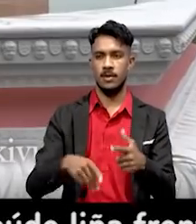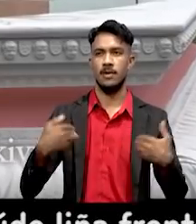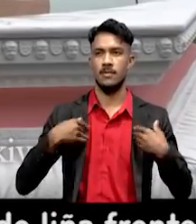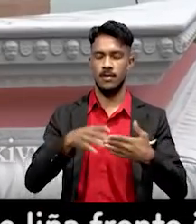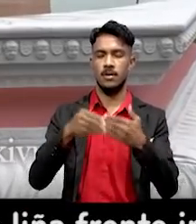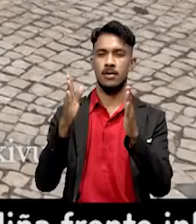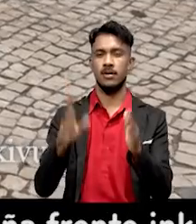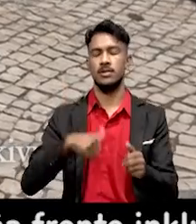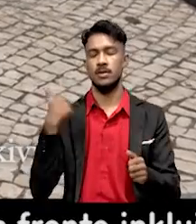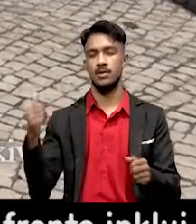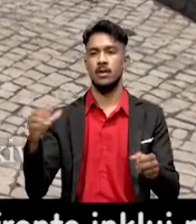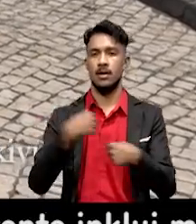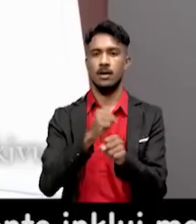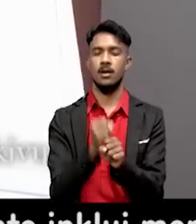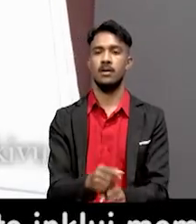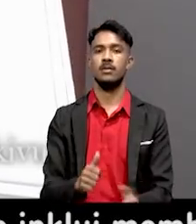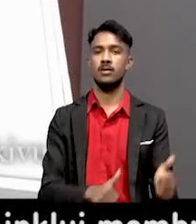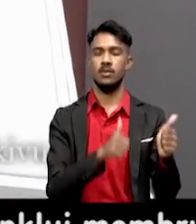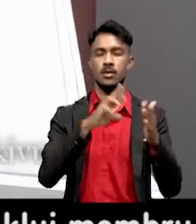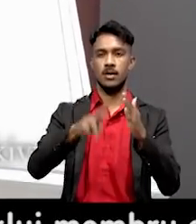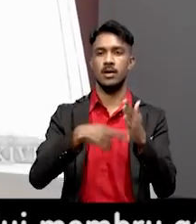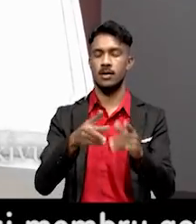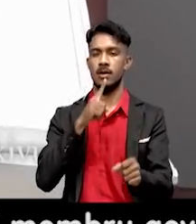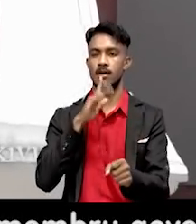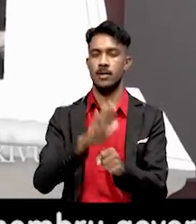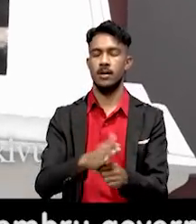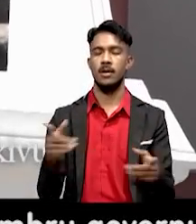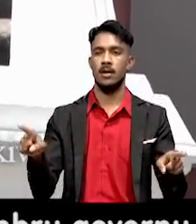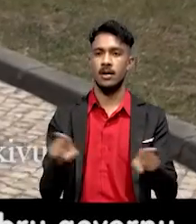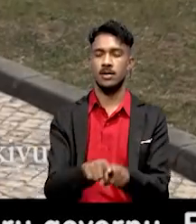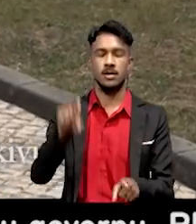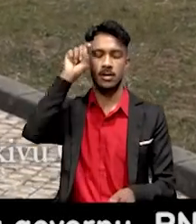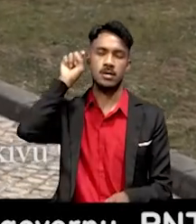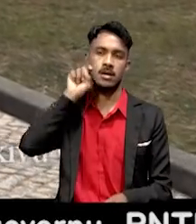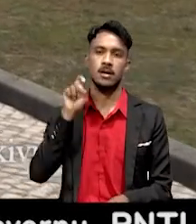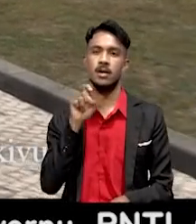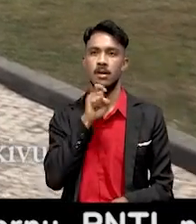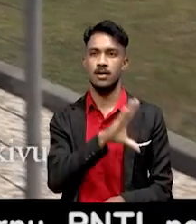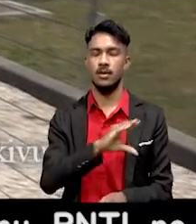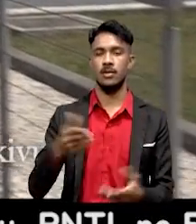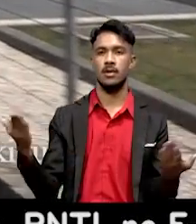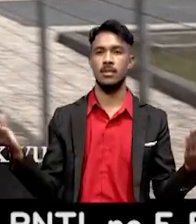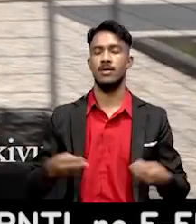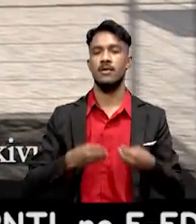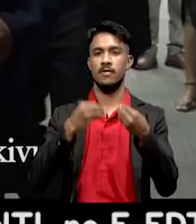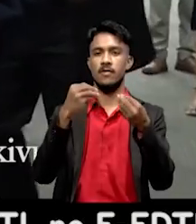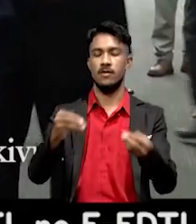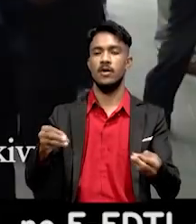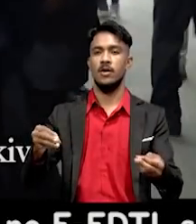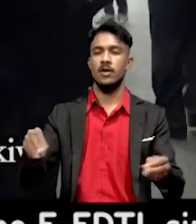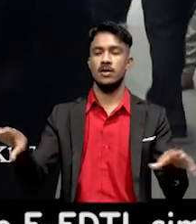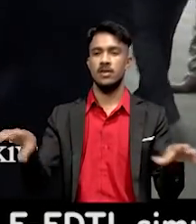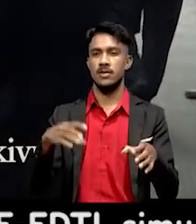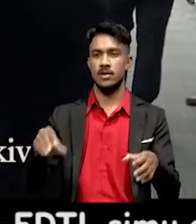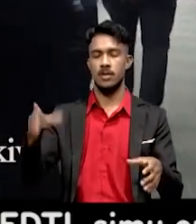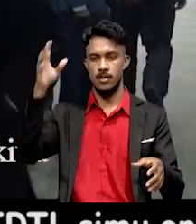balu konsega implementa duni kompromisu ne, hane sang kairala Xanana Gusmão nebe entrega nye kargo primeru ministru ba